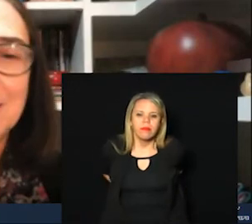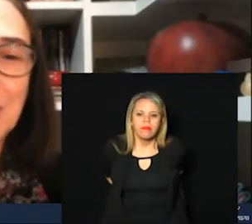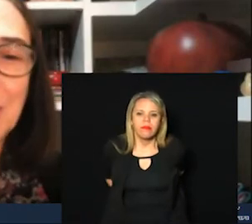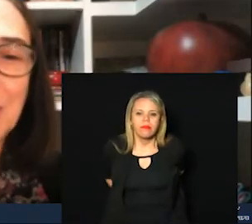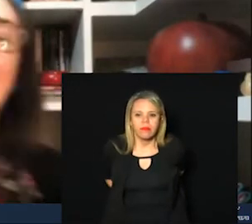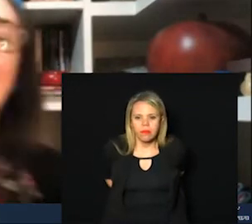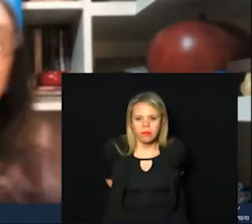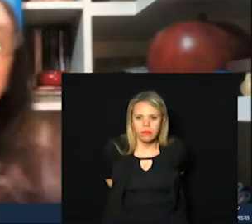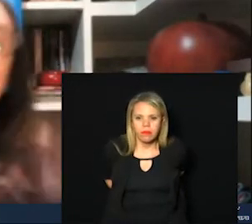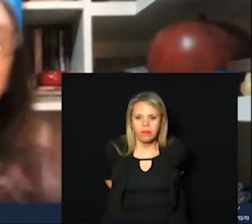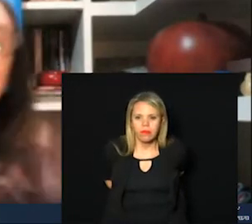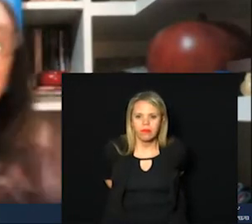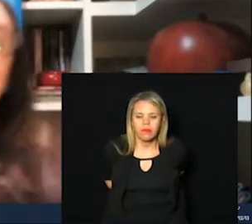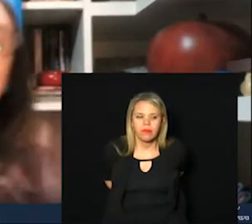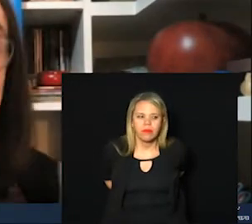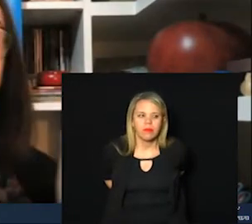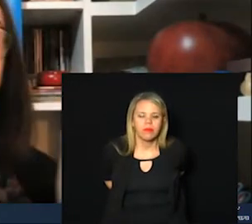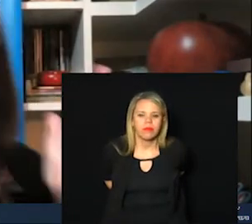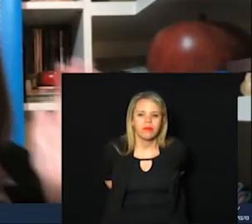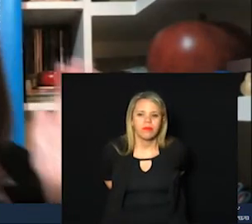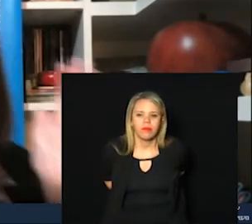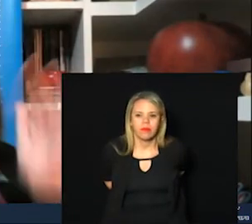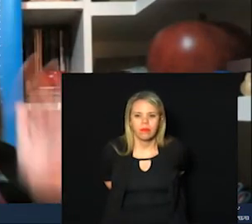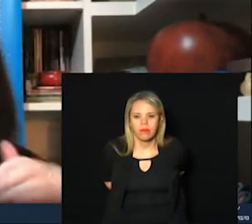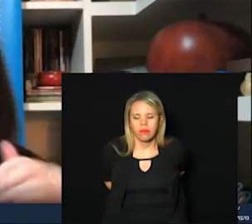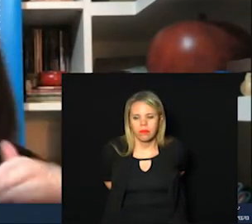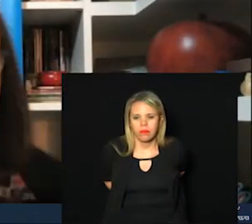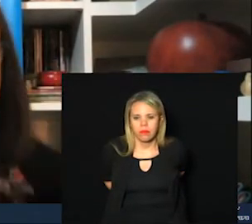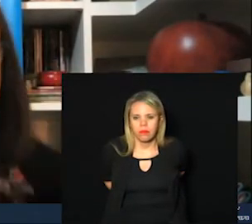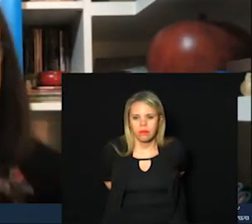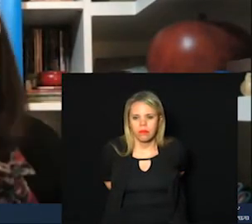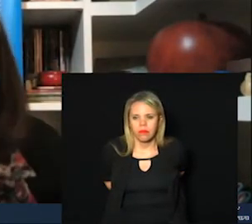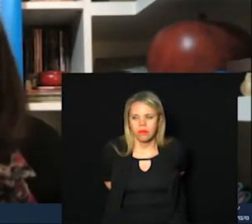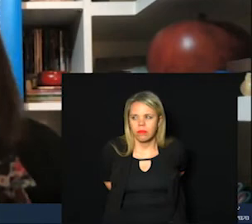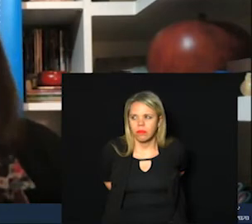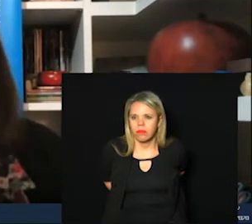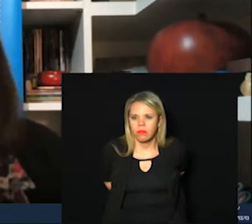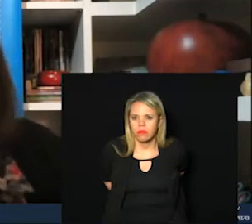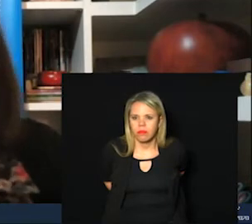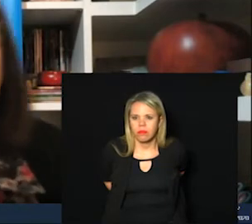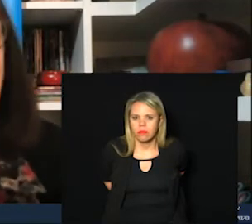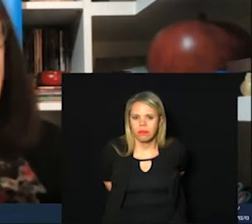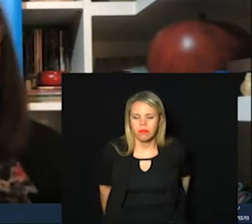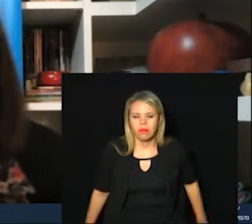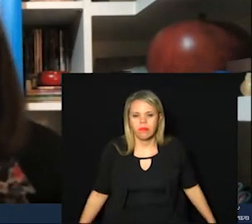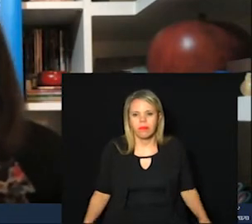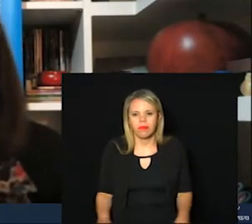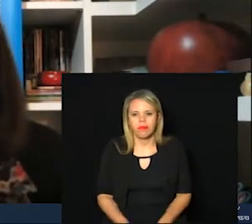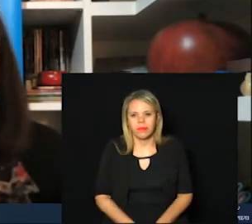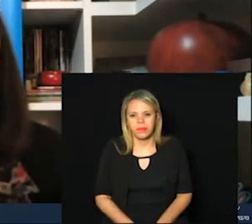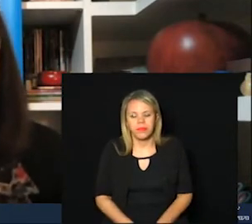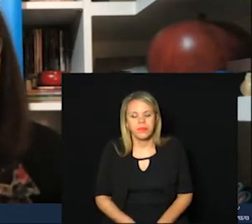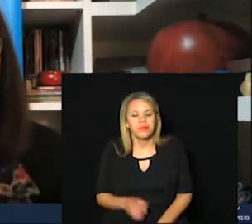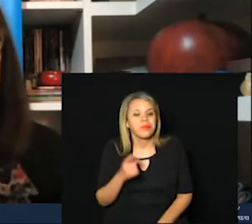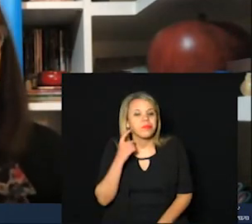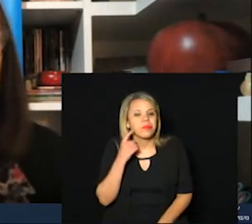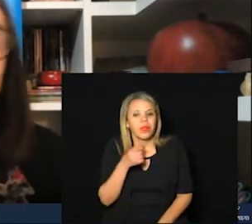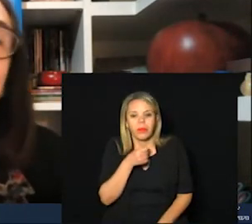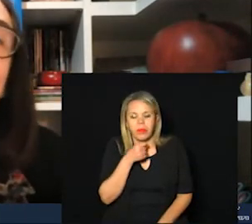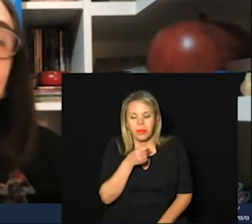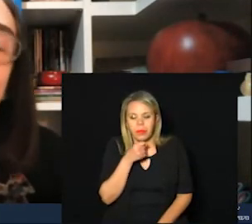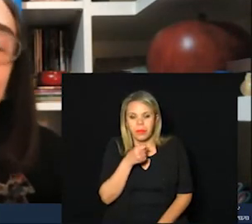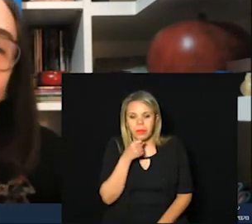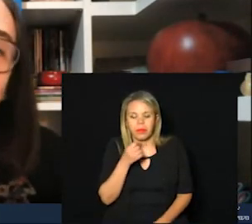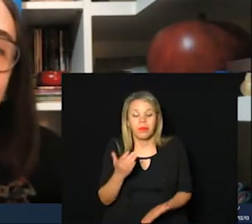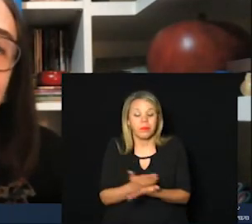Gente, não conseguia ligar meu microfone. Bom, o livro, para mim,